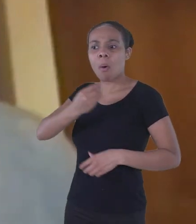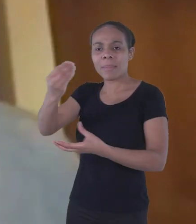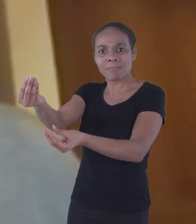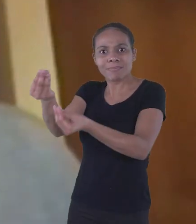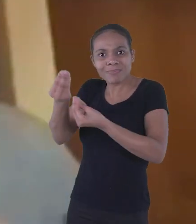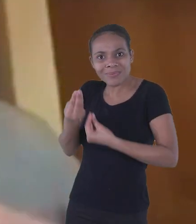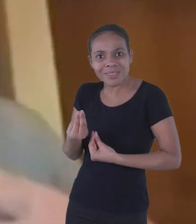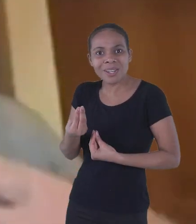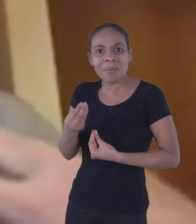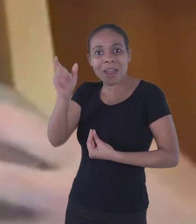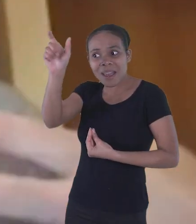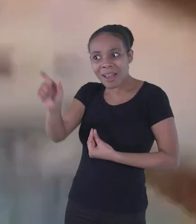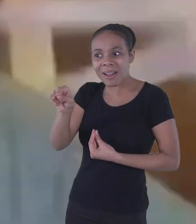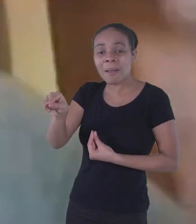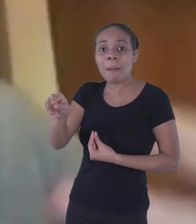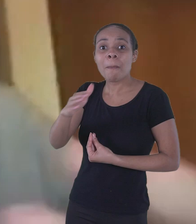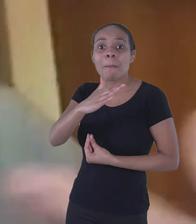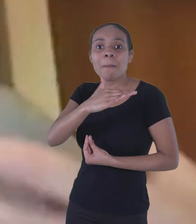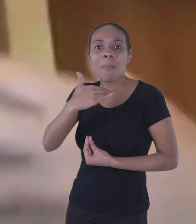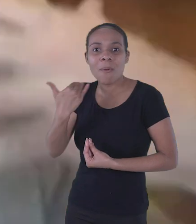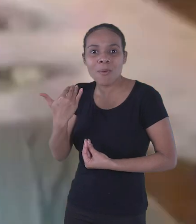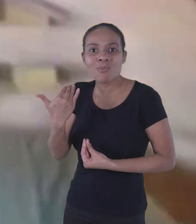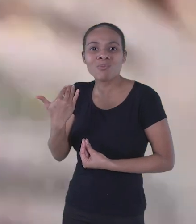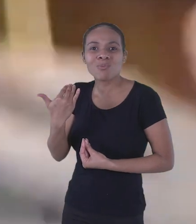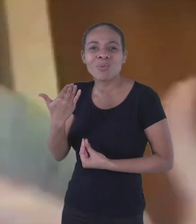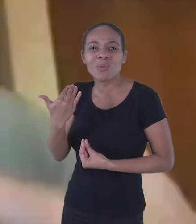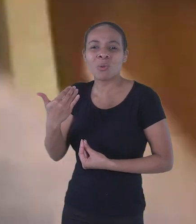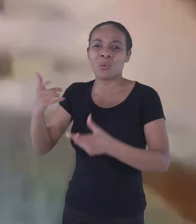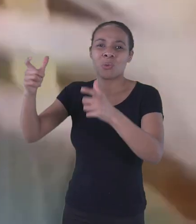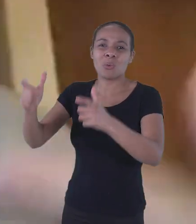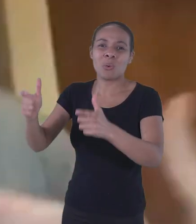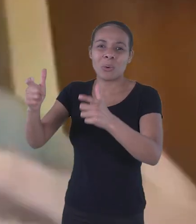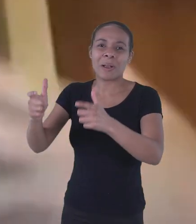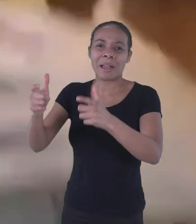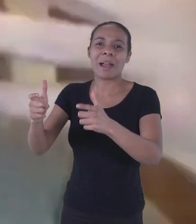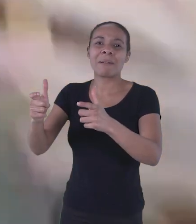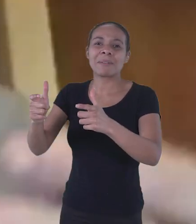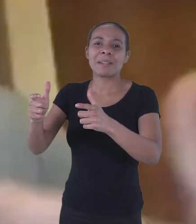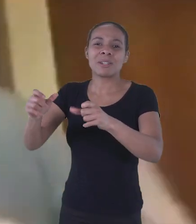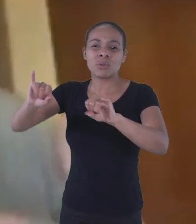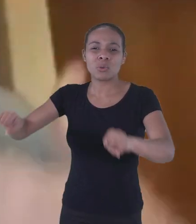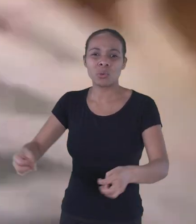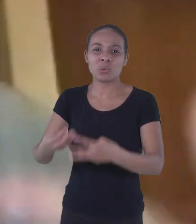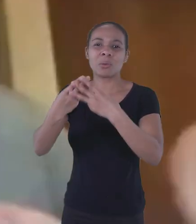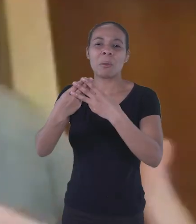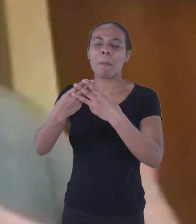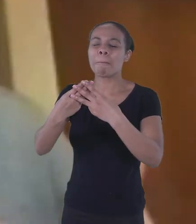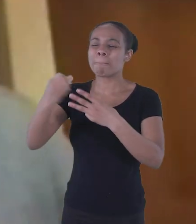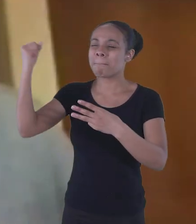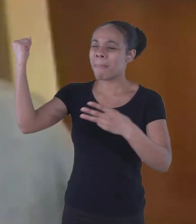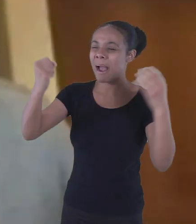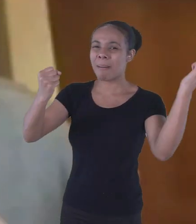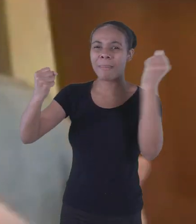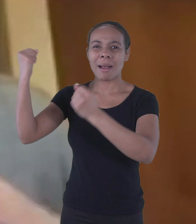usar, vendo meu pai segurando as lágrimas de culpa.